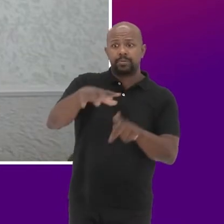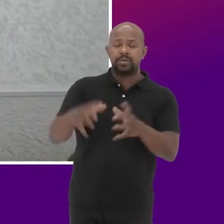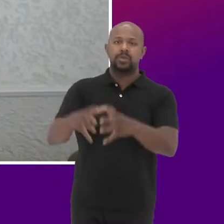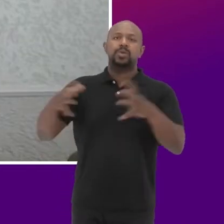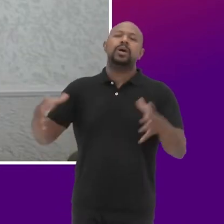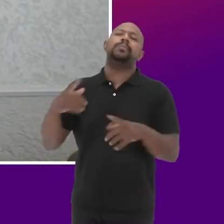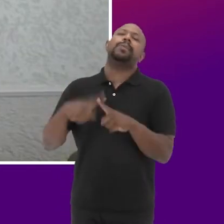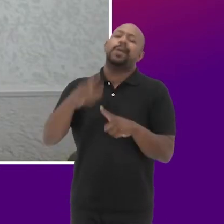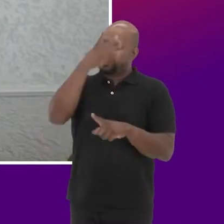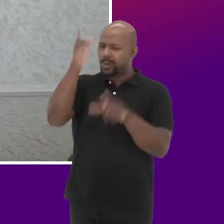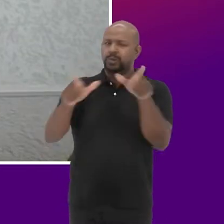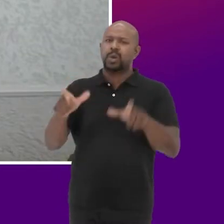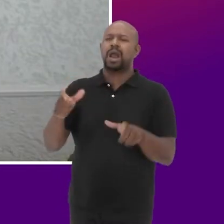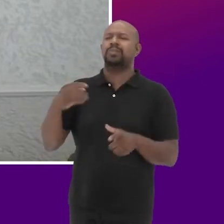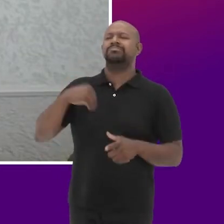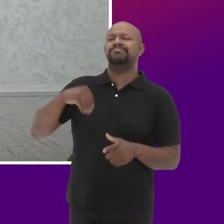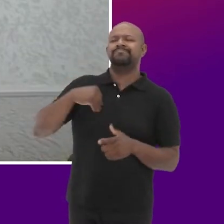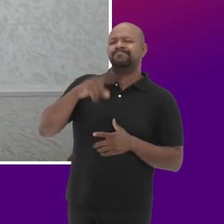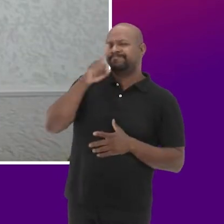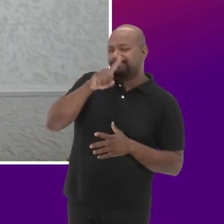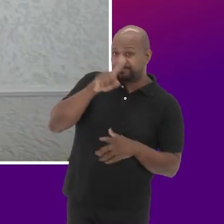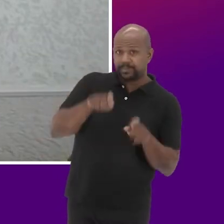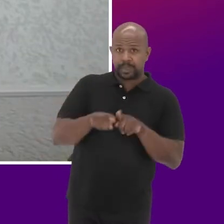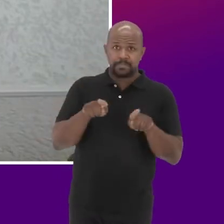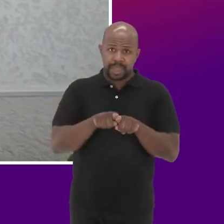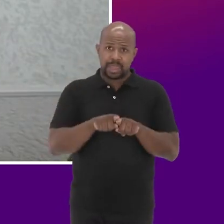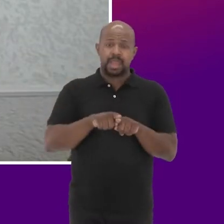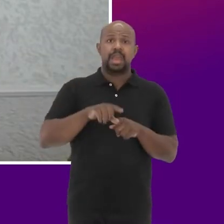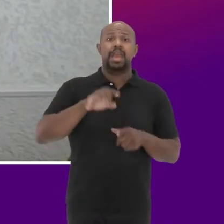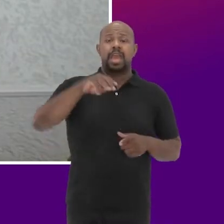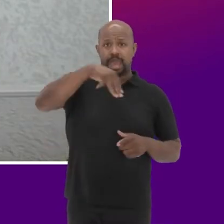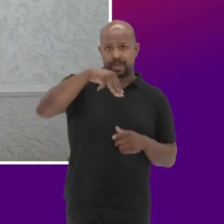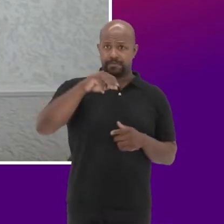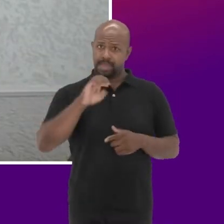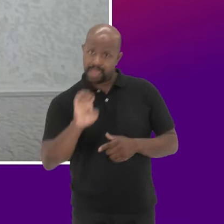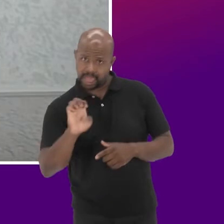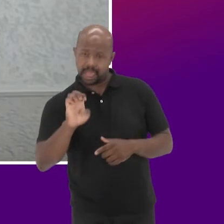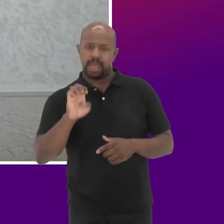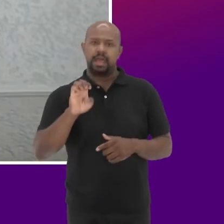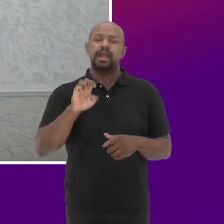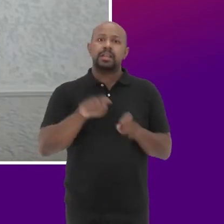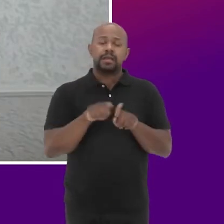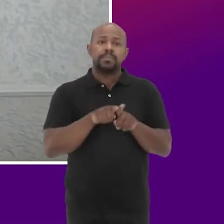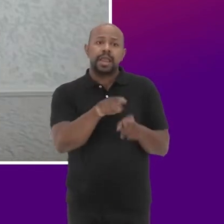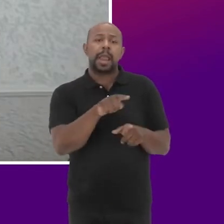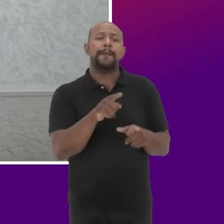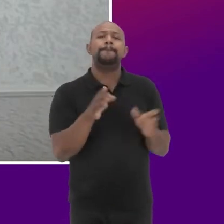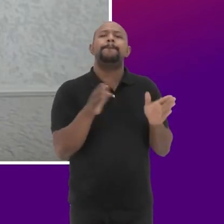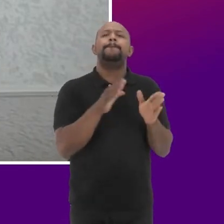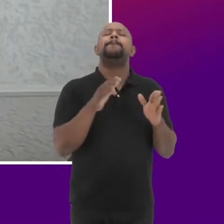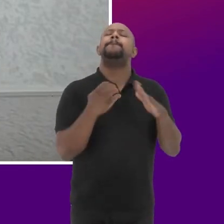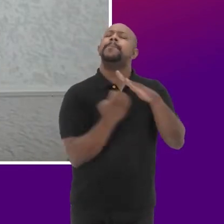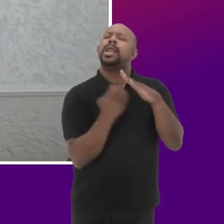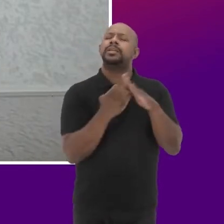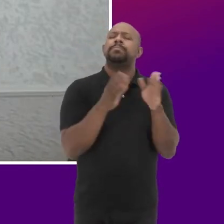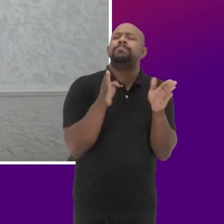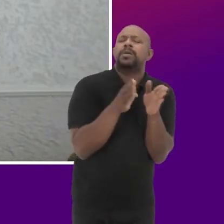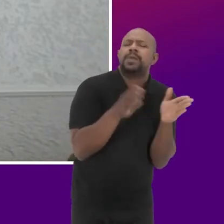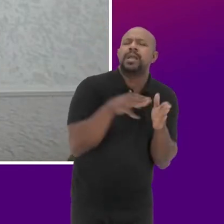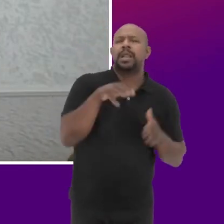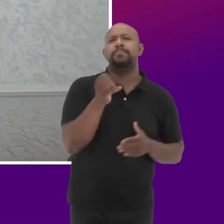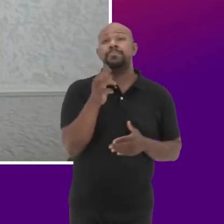além do público de baixa renda e microempreendedor individual, também abrangeu micro e pequenas